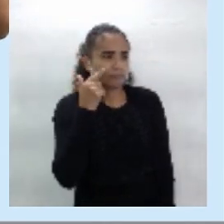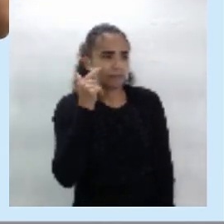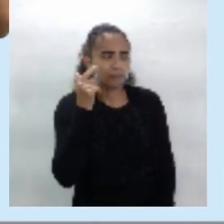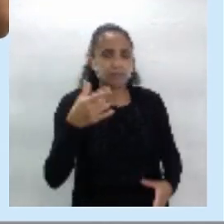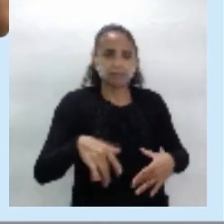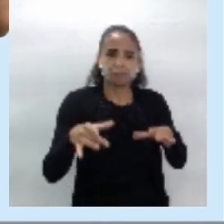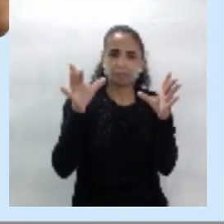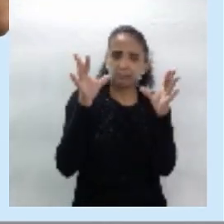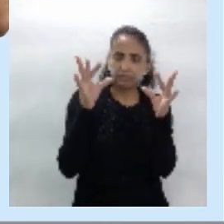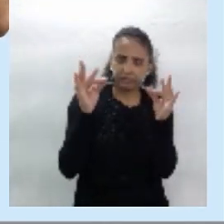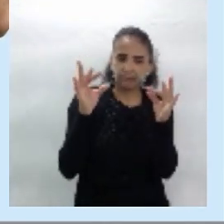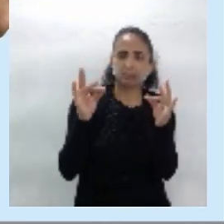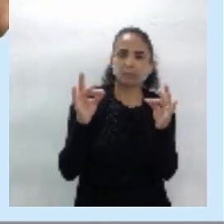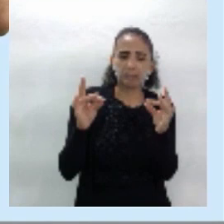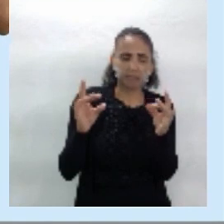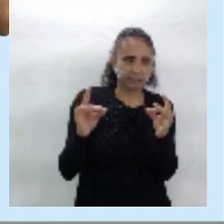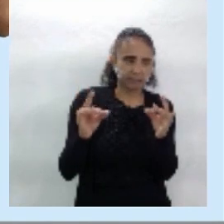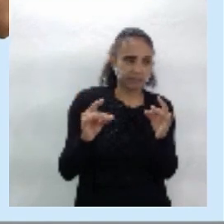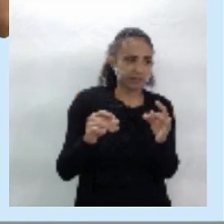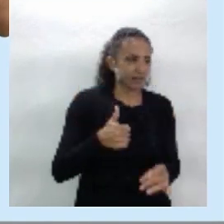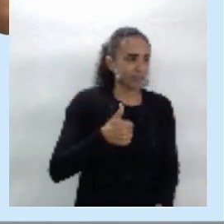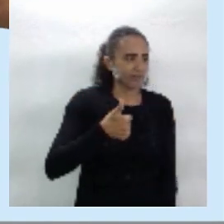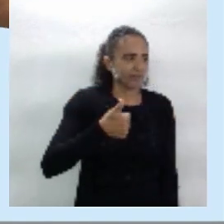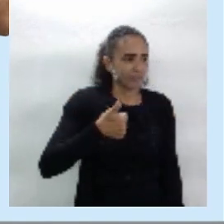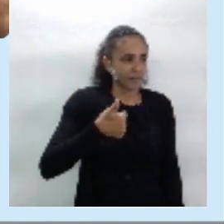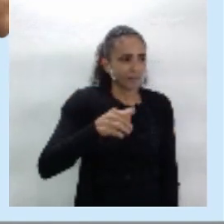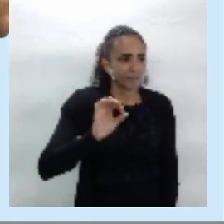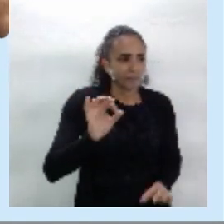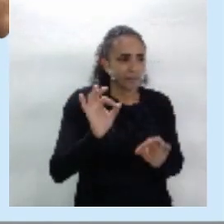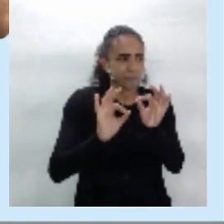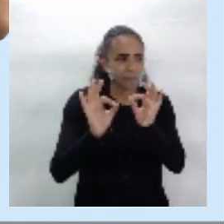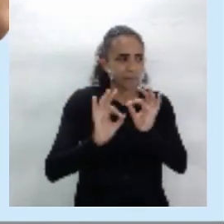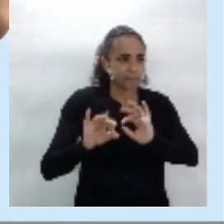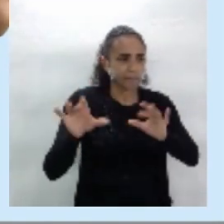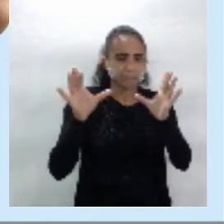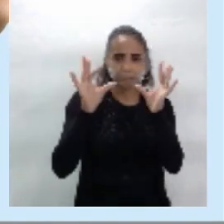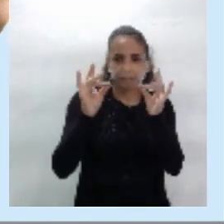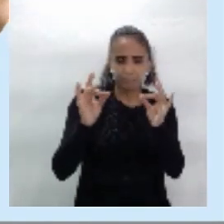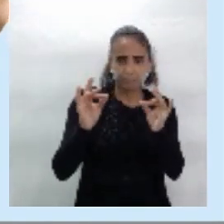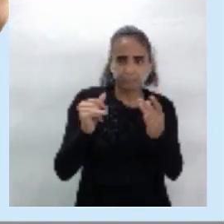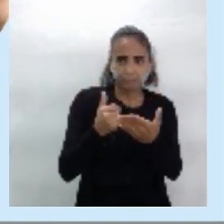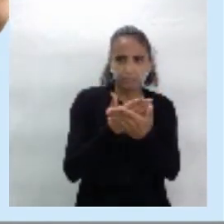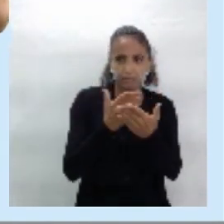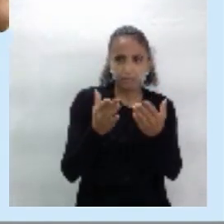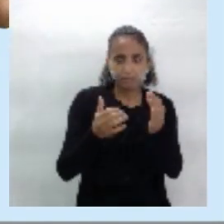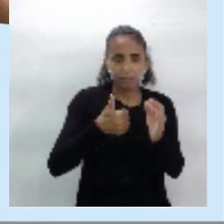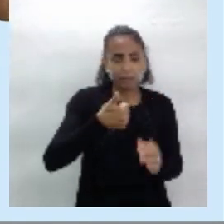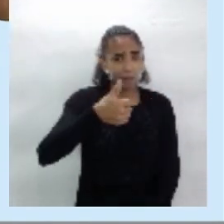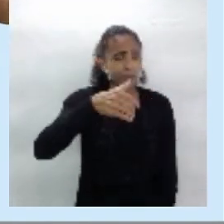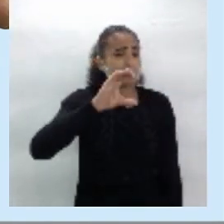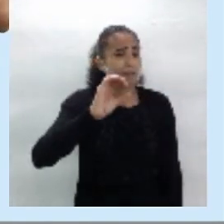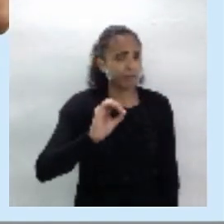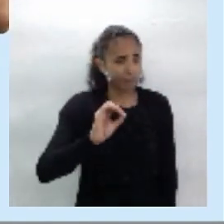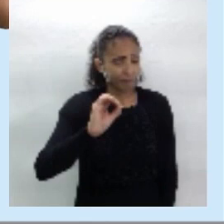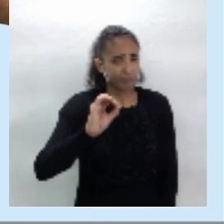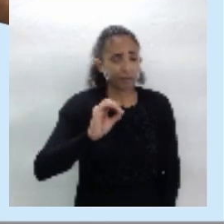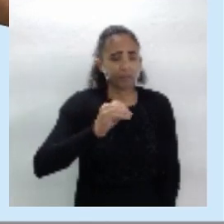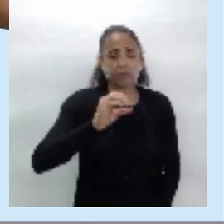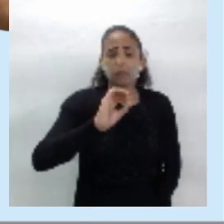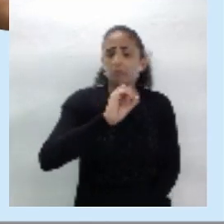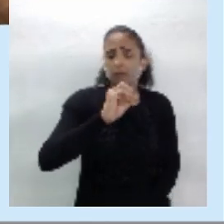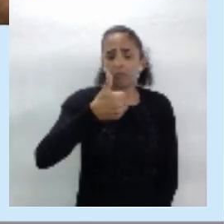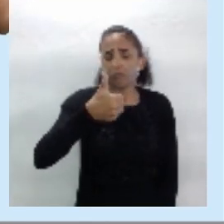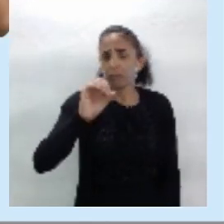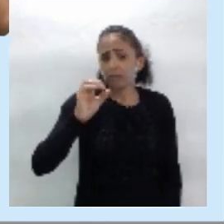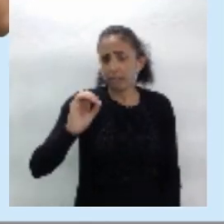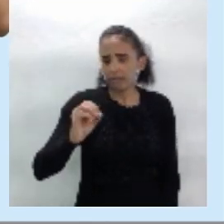ser 10 elevado à quarta. E assim por diante. Beleza? Porque é 10 mil e depois vem 100 mil, 1